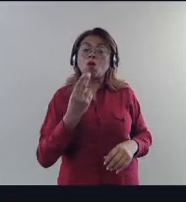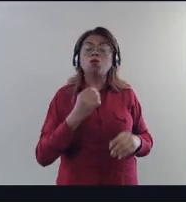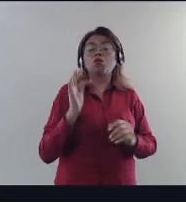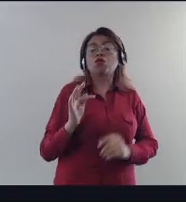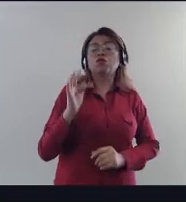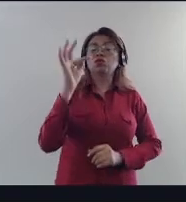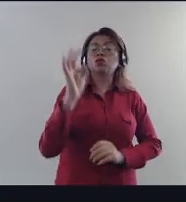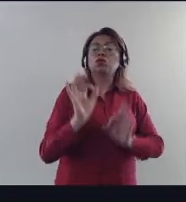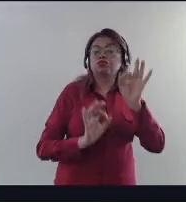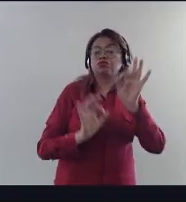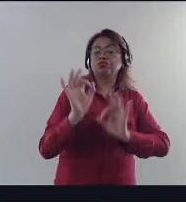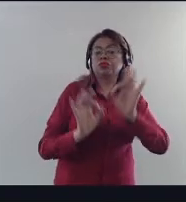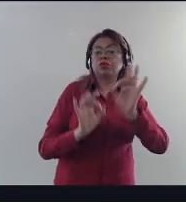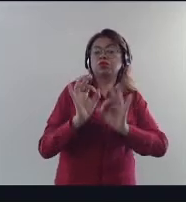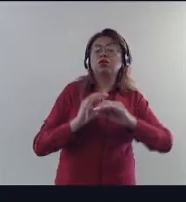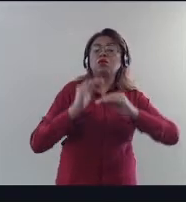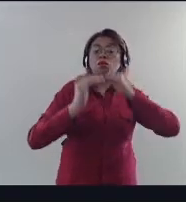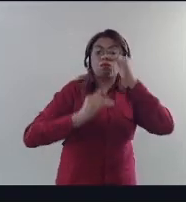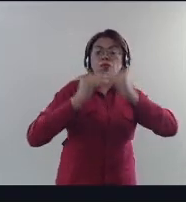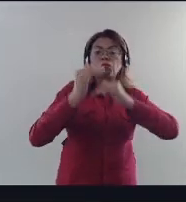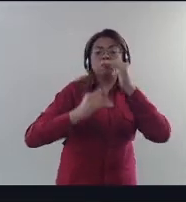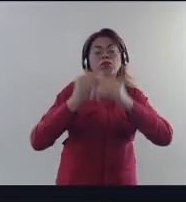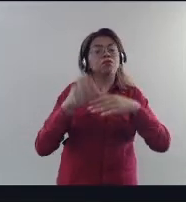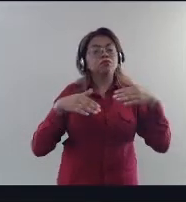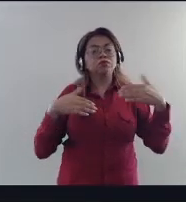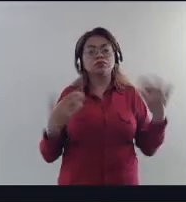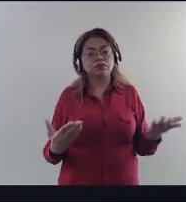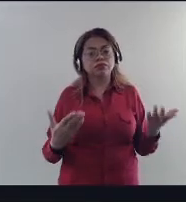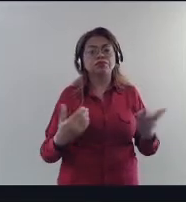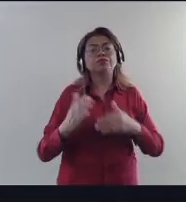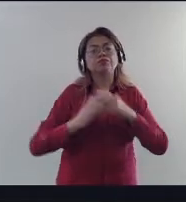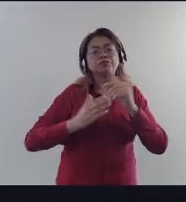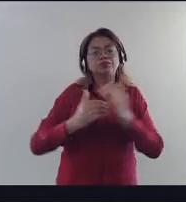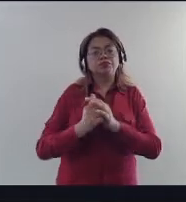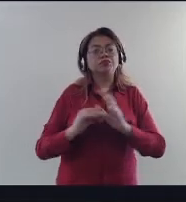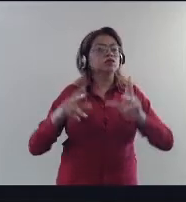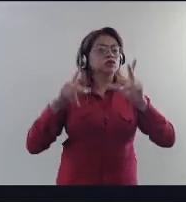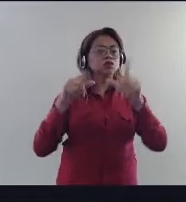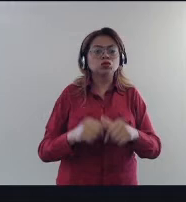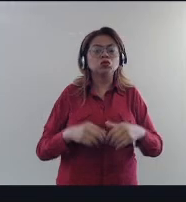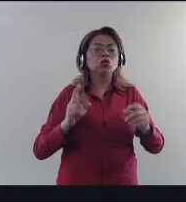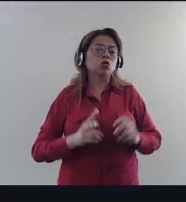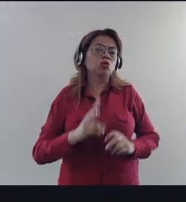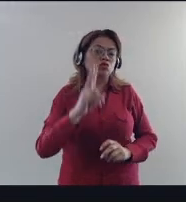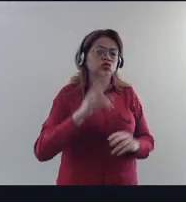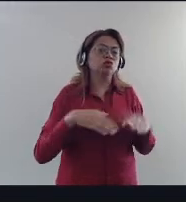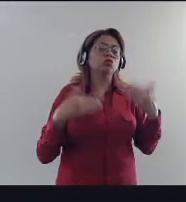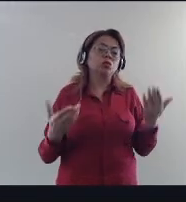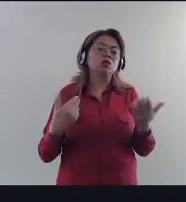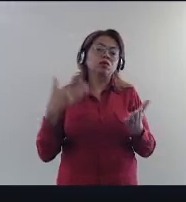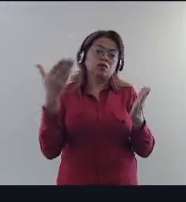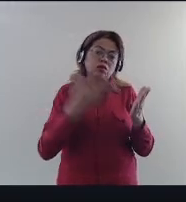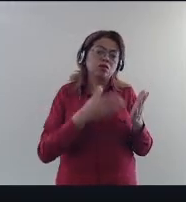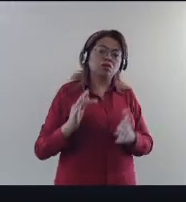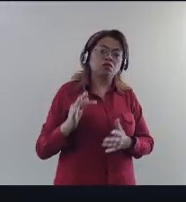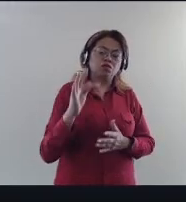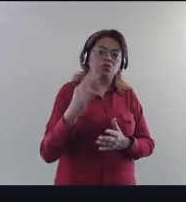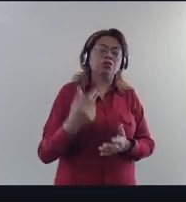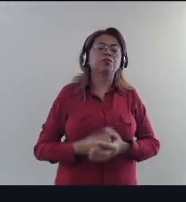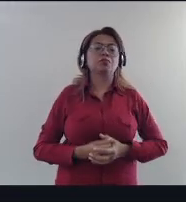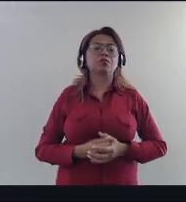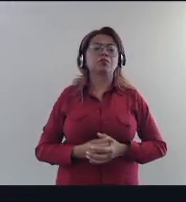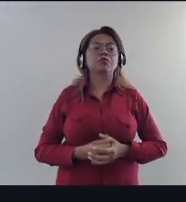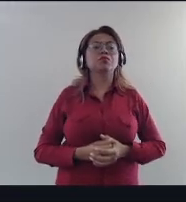que é meio que a evolução do status quo, né? Então, se tudo permanece como está, esse aqui vai ser o futuro óbvio. O